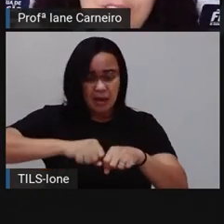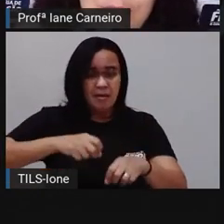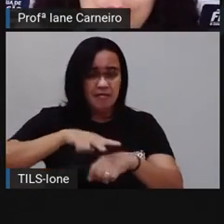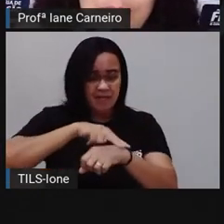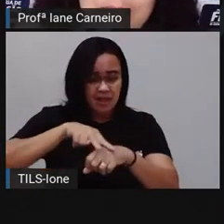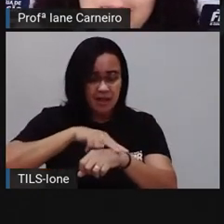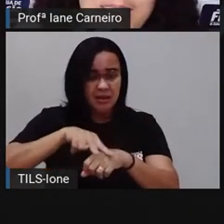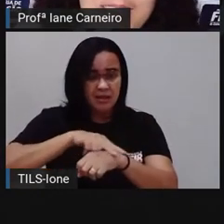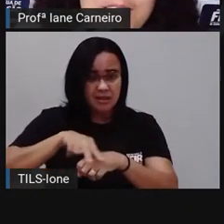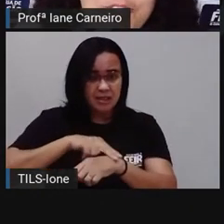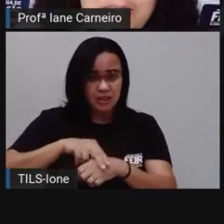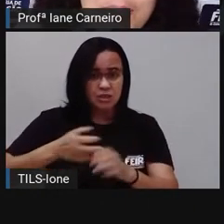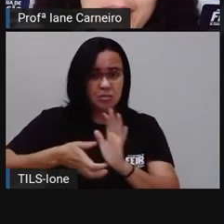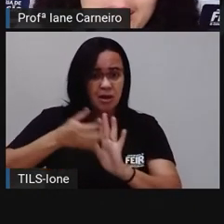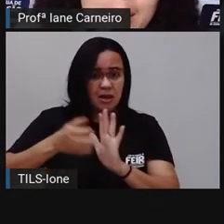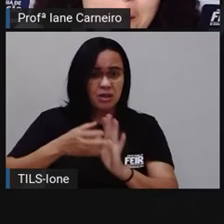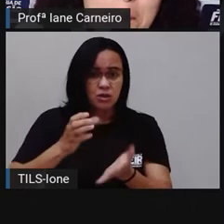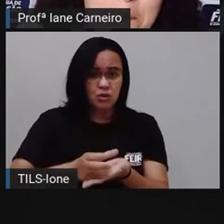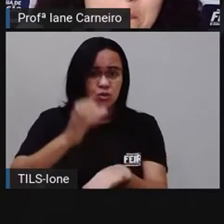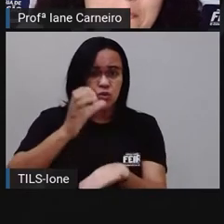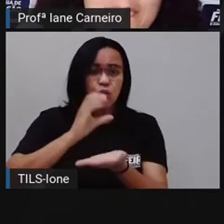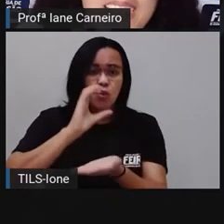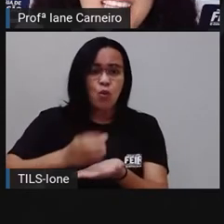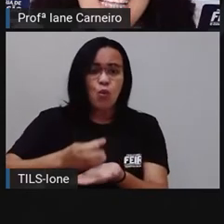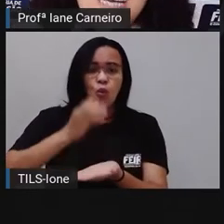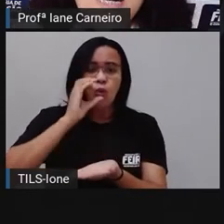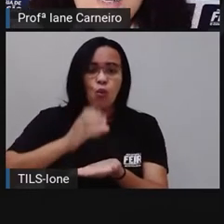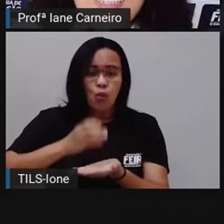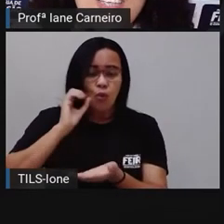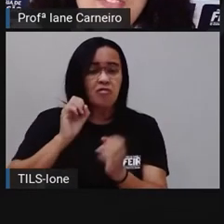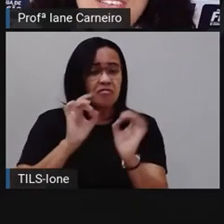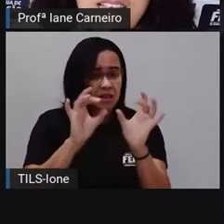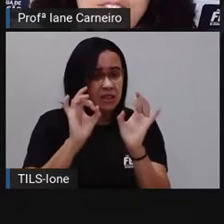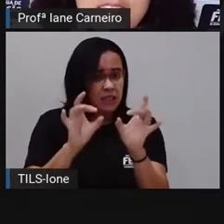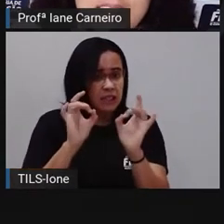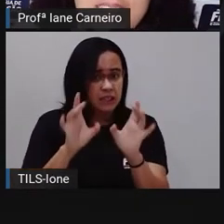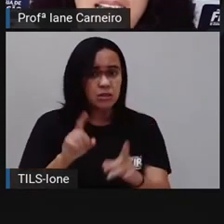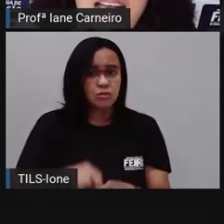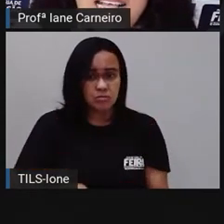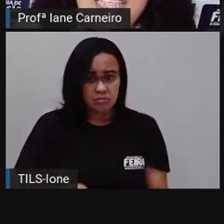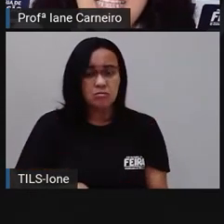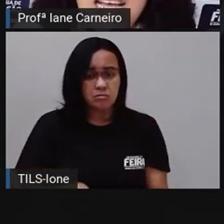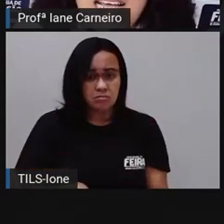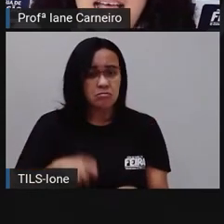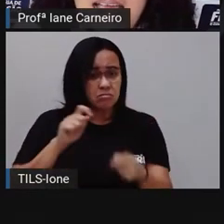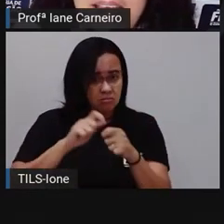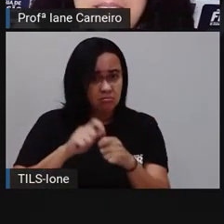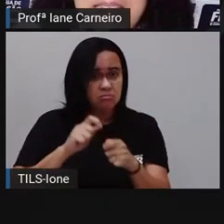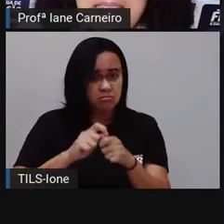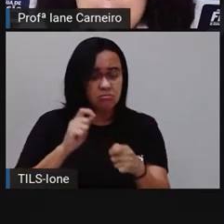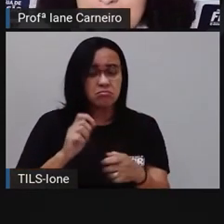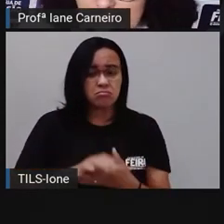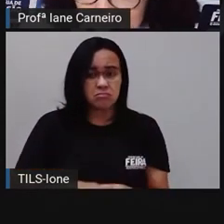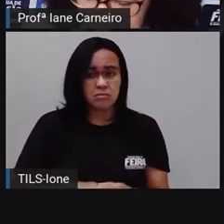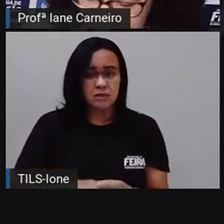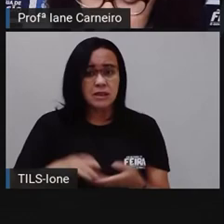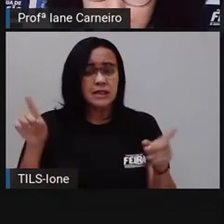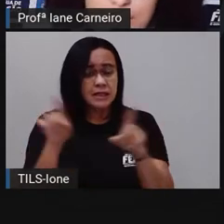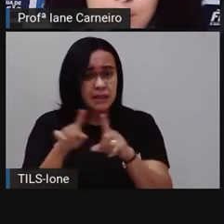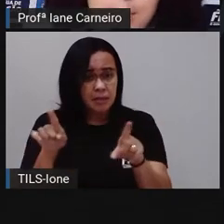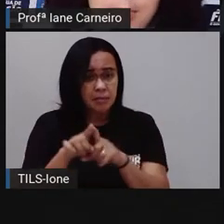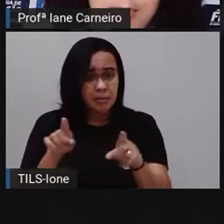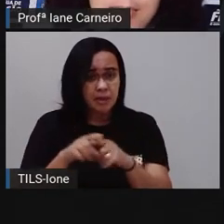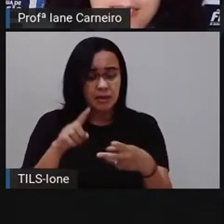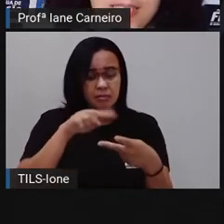que você já viu esse senhor José Ferreira? Olha só, ele faz caldo de cana. Aqui tá a Elza e a